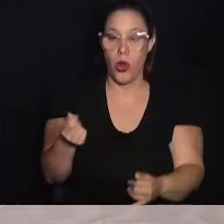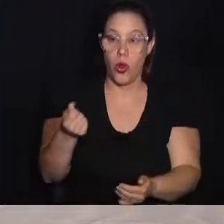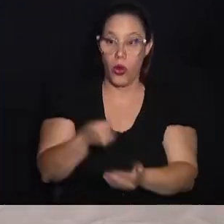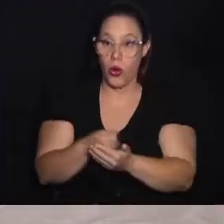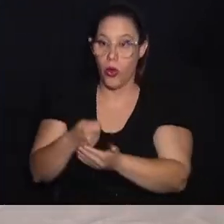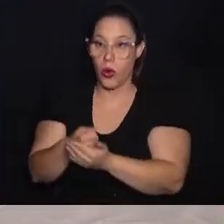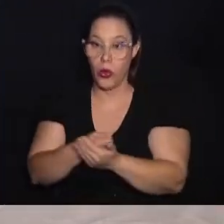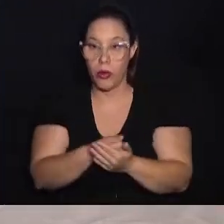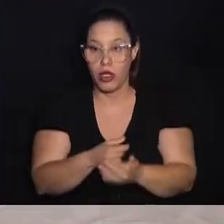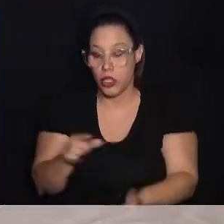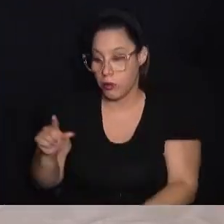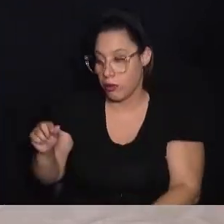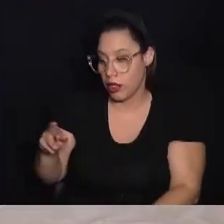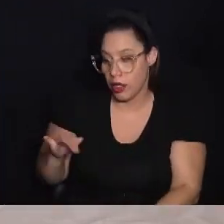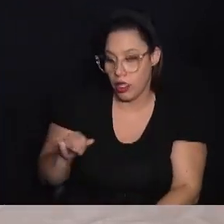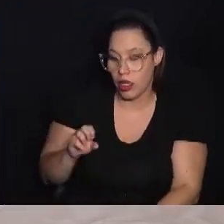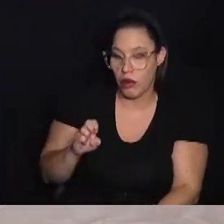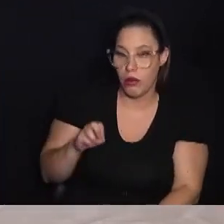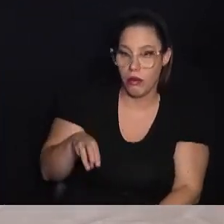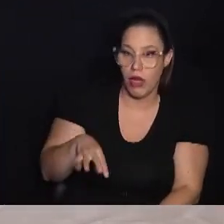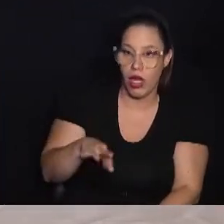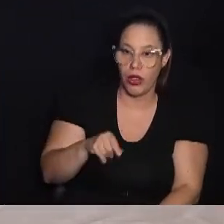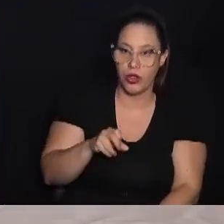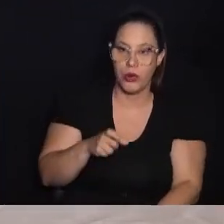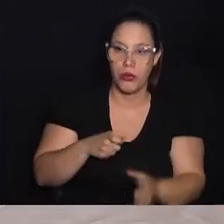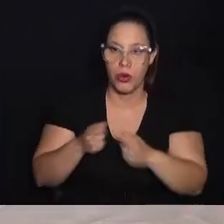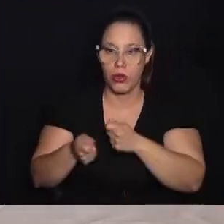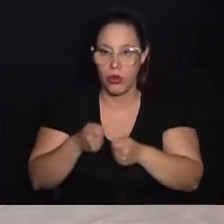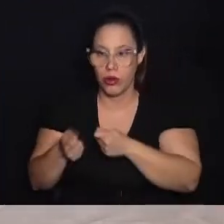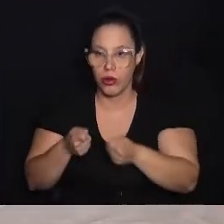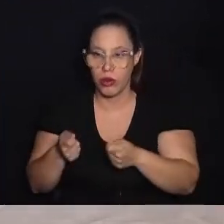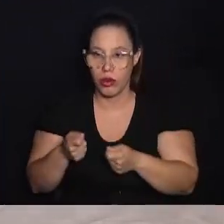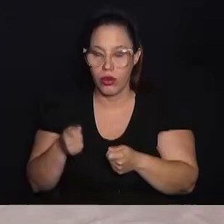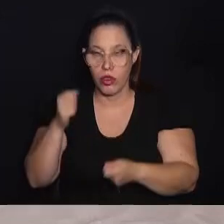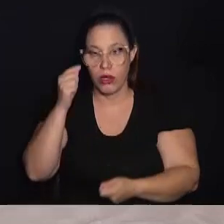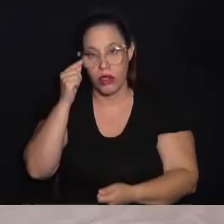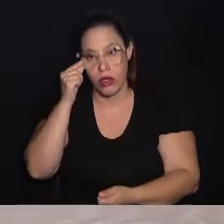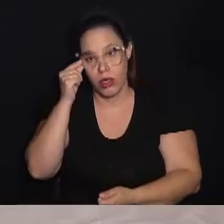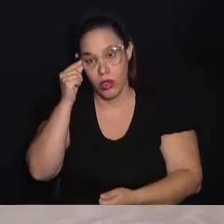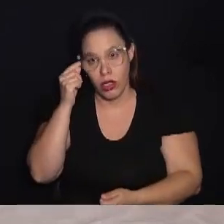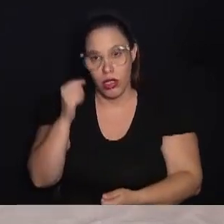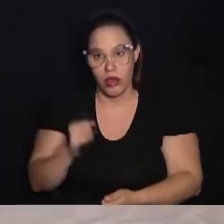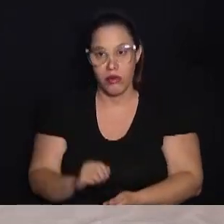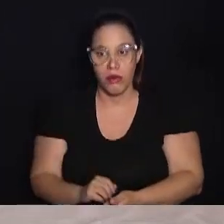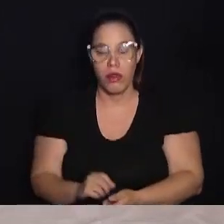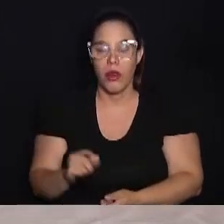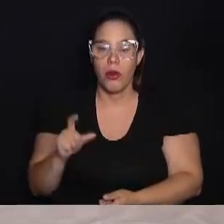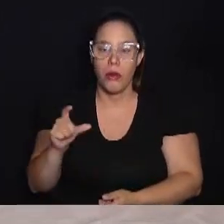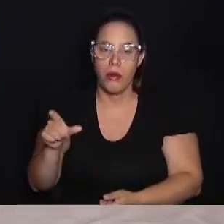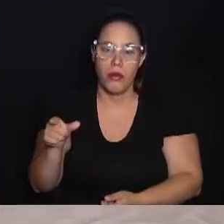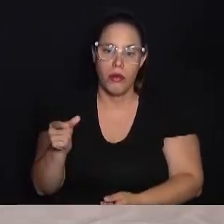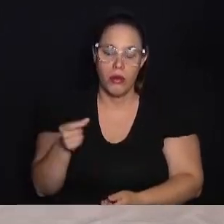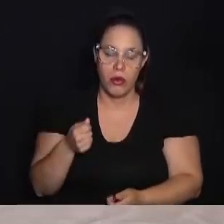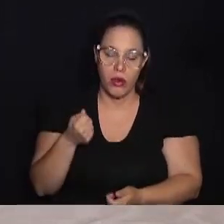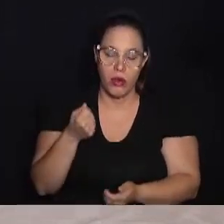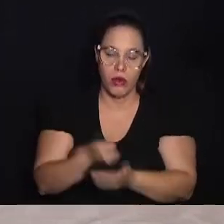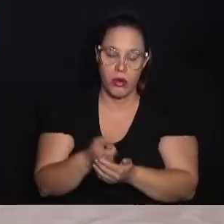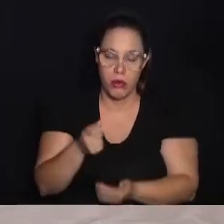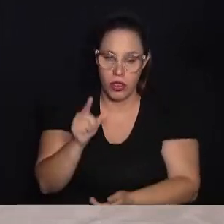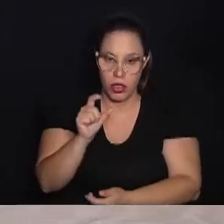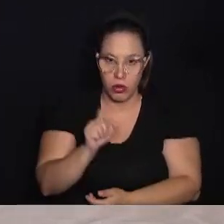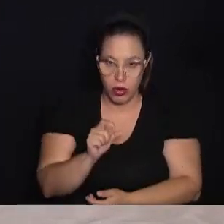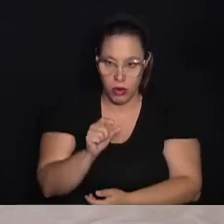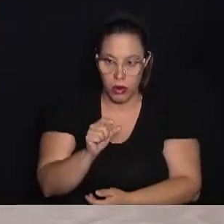médios fornecedores para conseguir entregar um produto com um preço mais baixo. E é interessante isso, que muitas